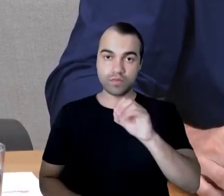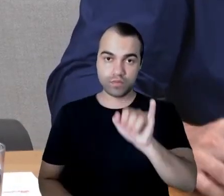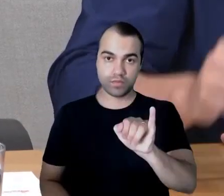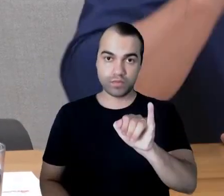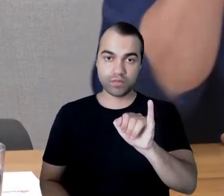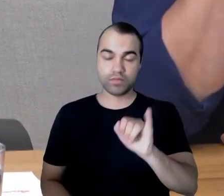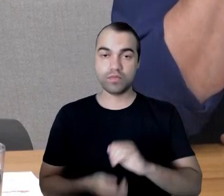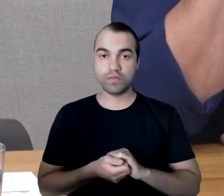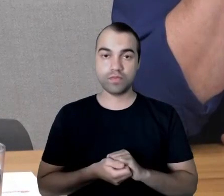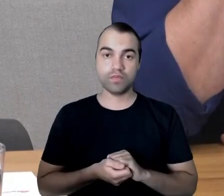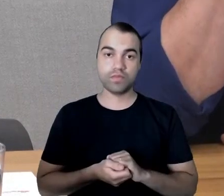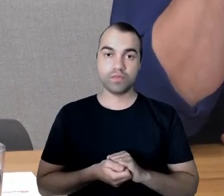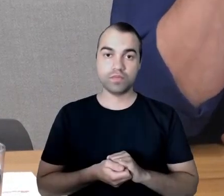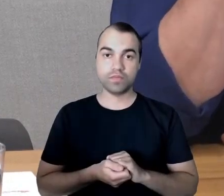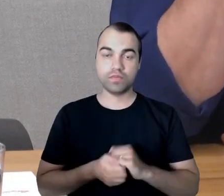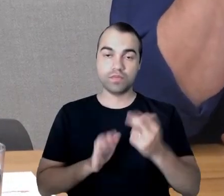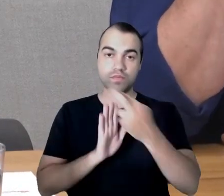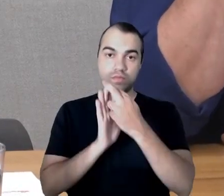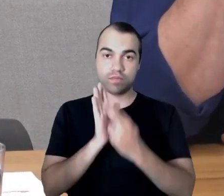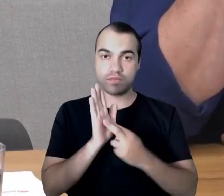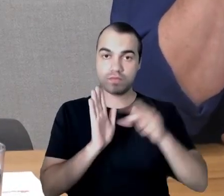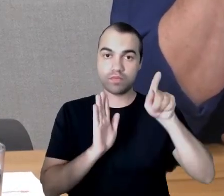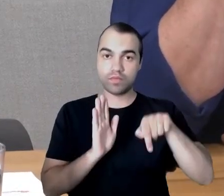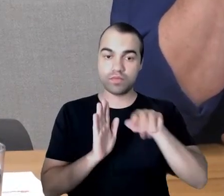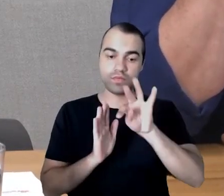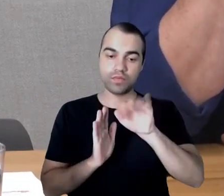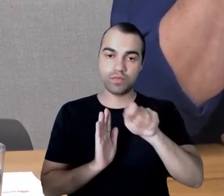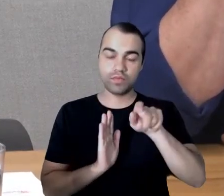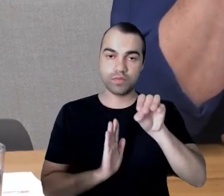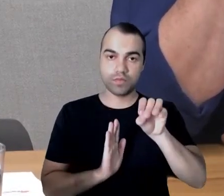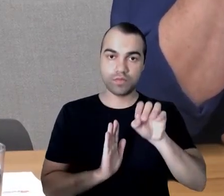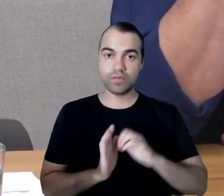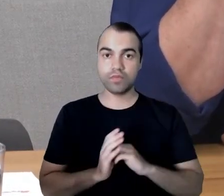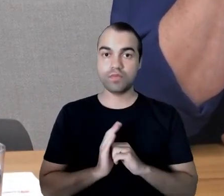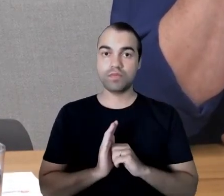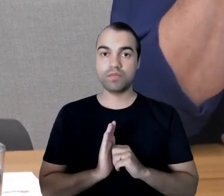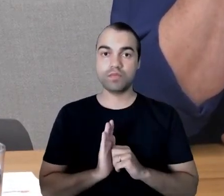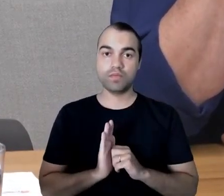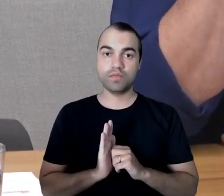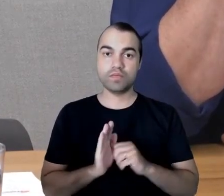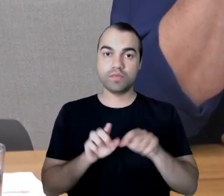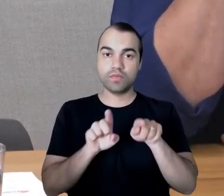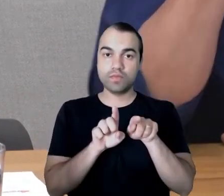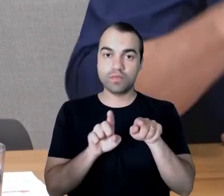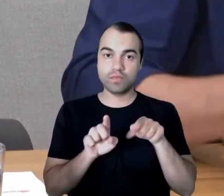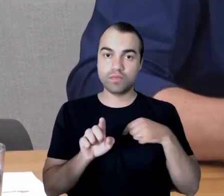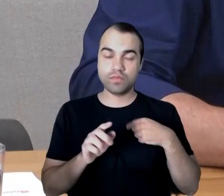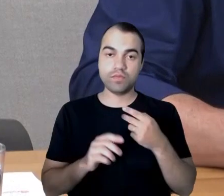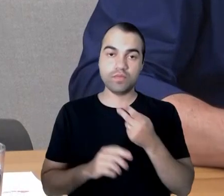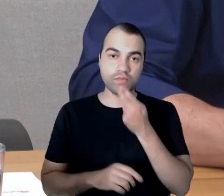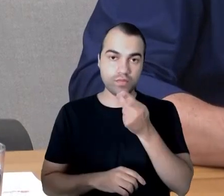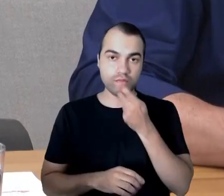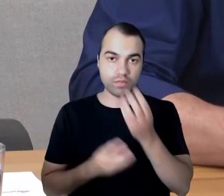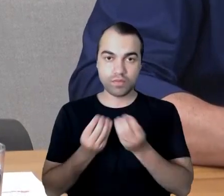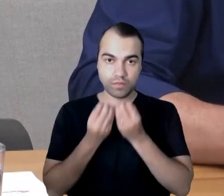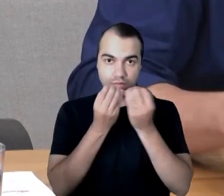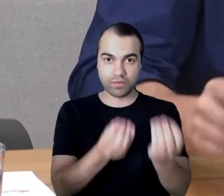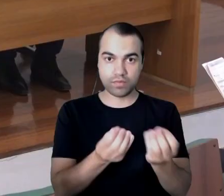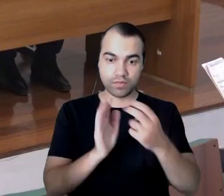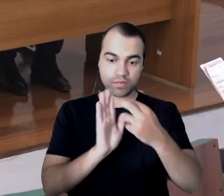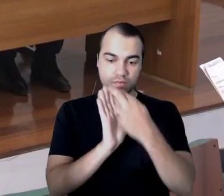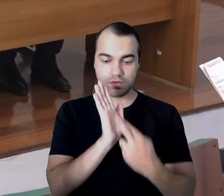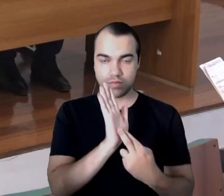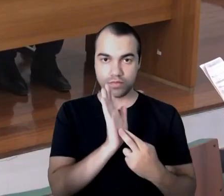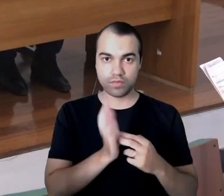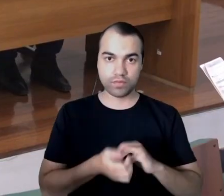que a relatoria é do deputado Thiago Manzoni Mazzoni e eu já passo a palavra ao relator